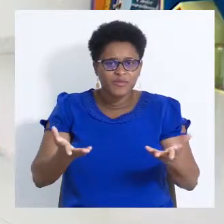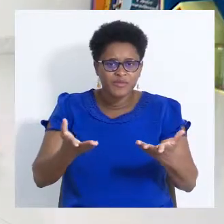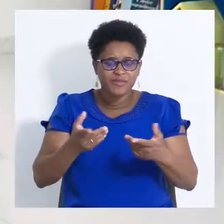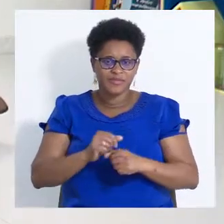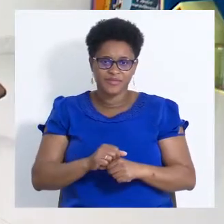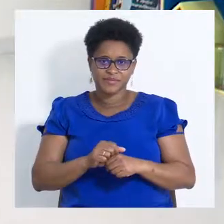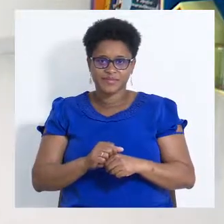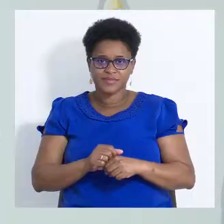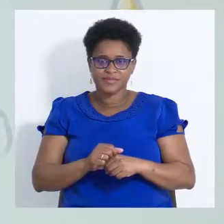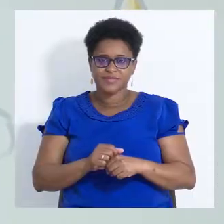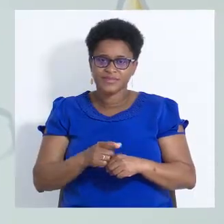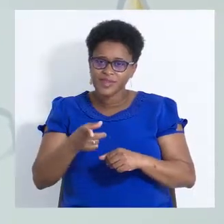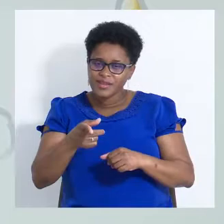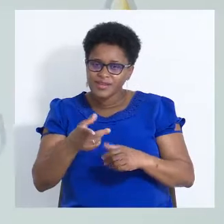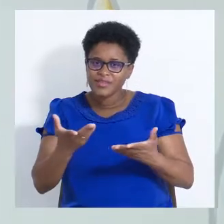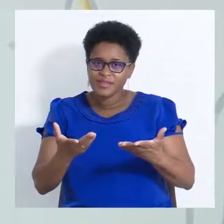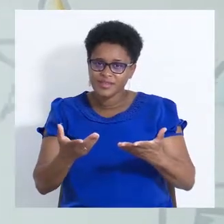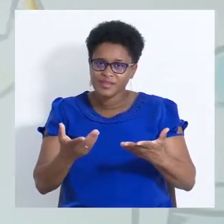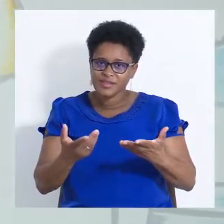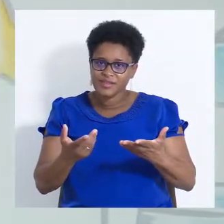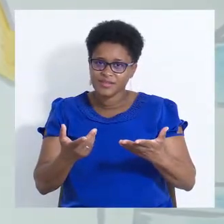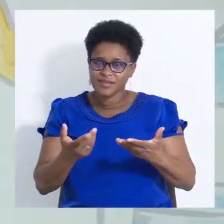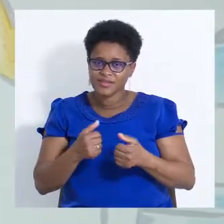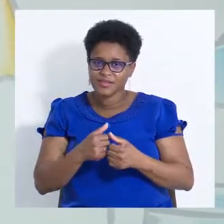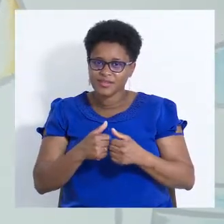lá. Ora, anda comigo.